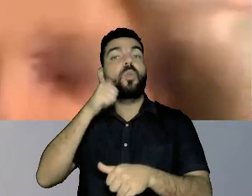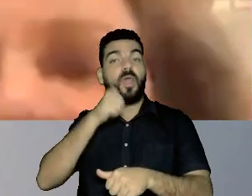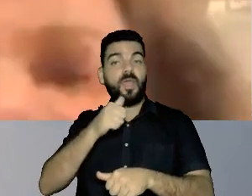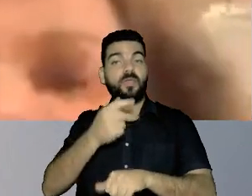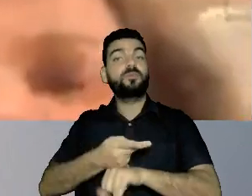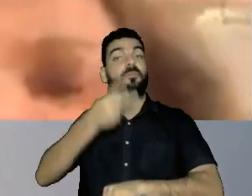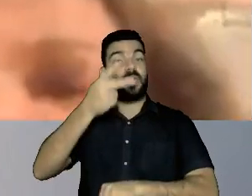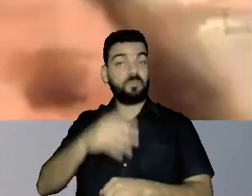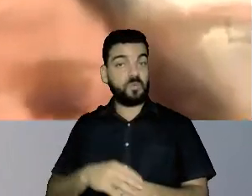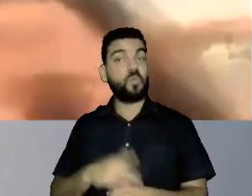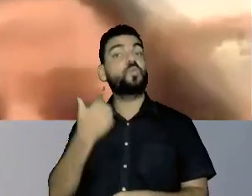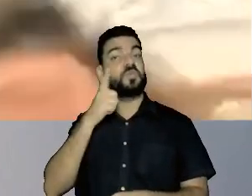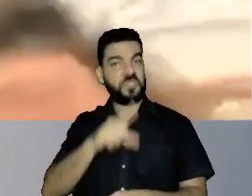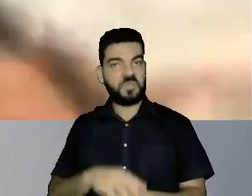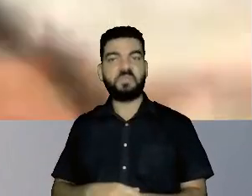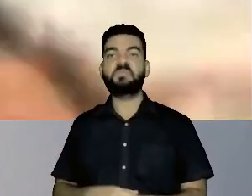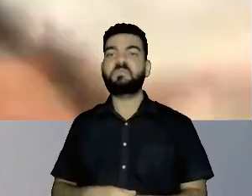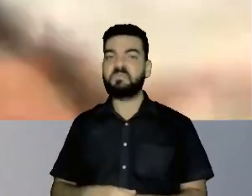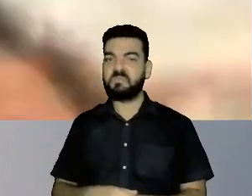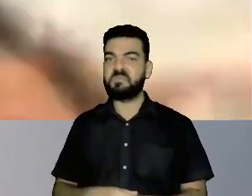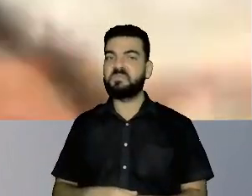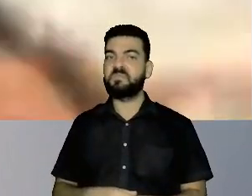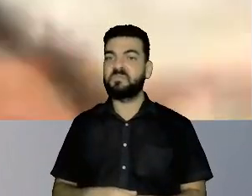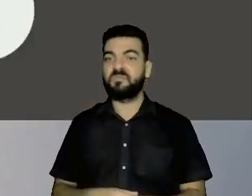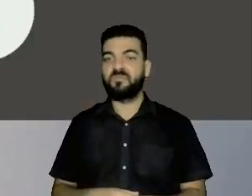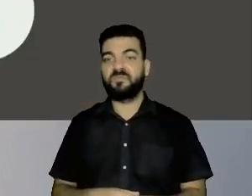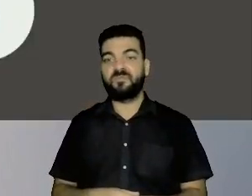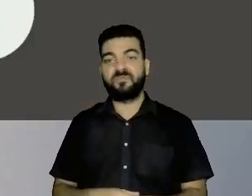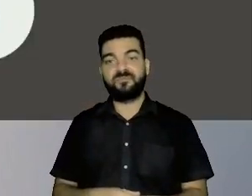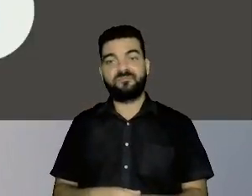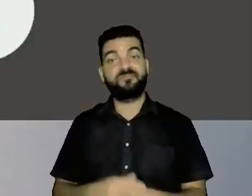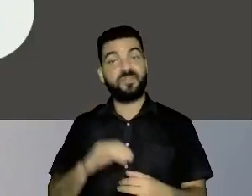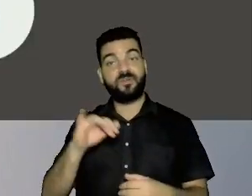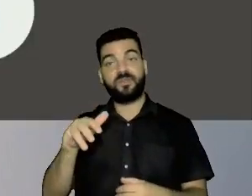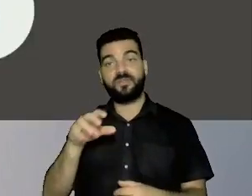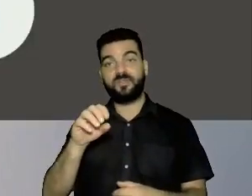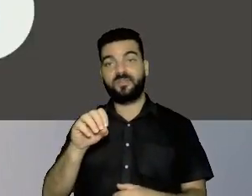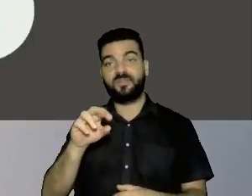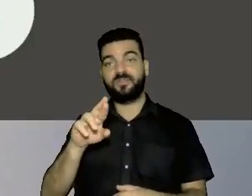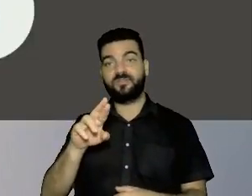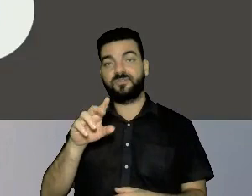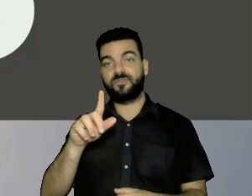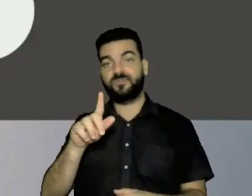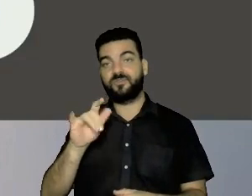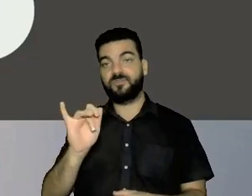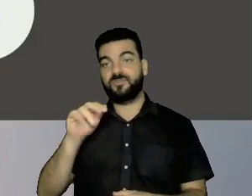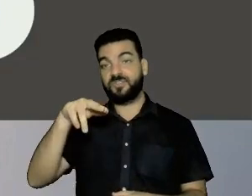Abigail de Andrade, que foi a primeira mulher que ganhou um prêmio na antiga Escola Imperial de Belas Artes.